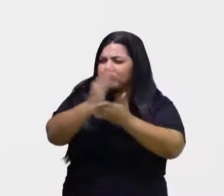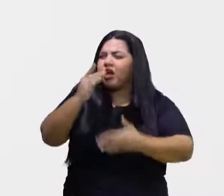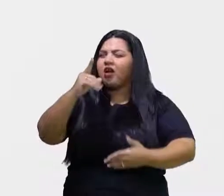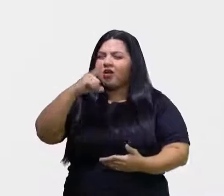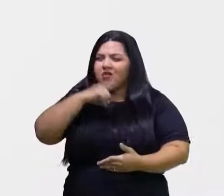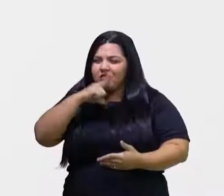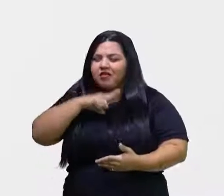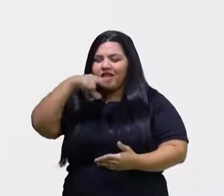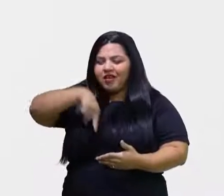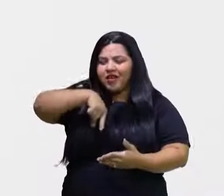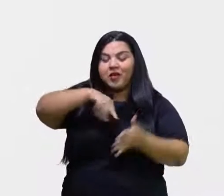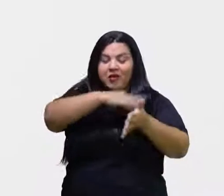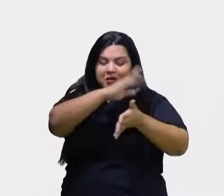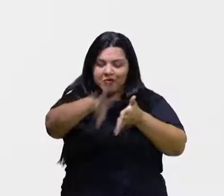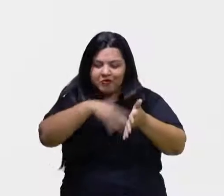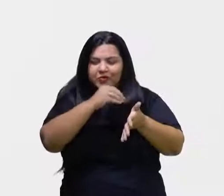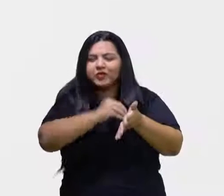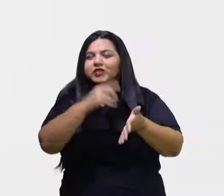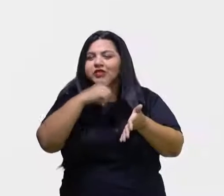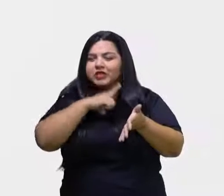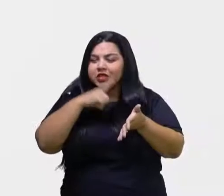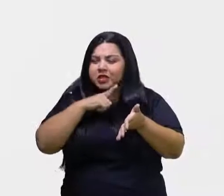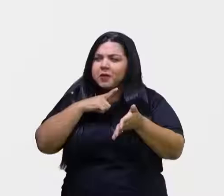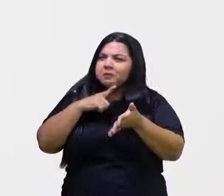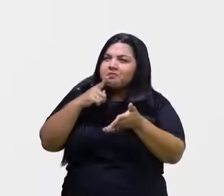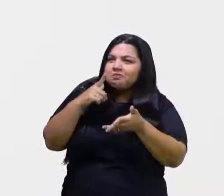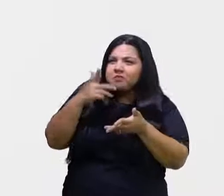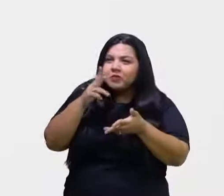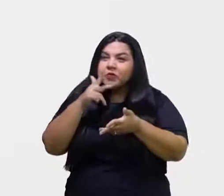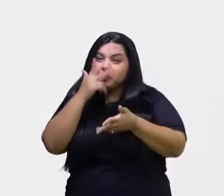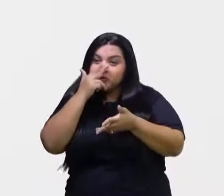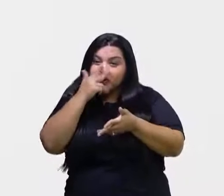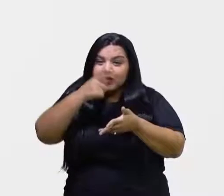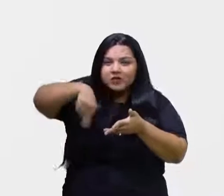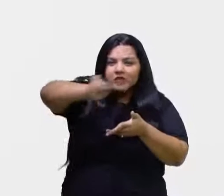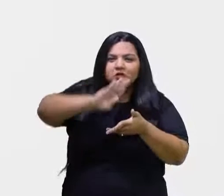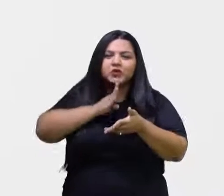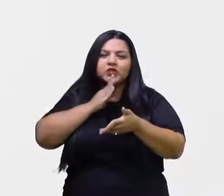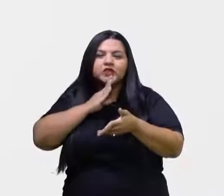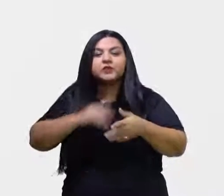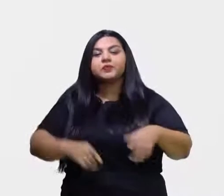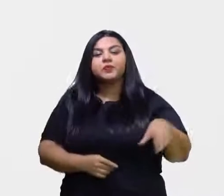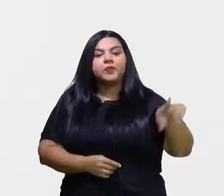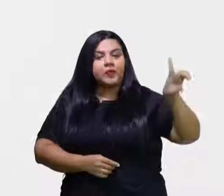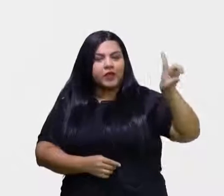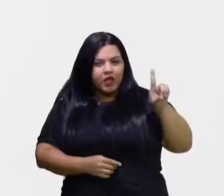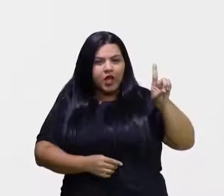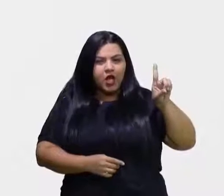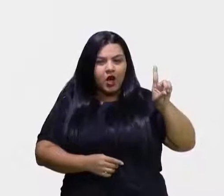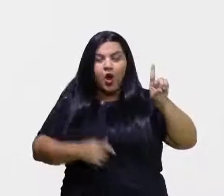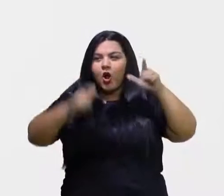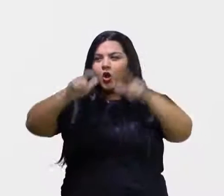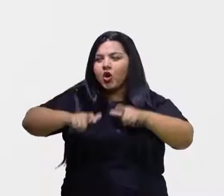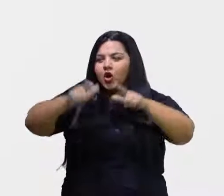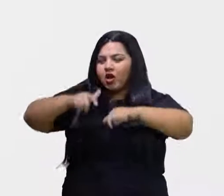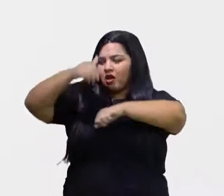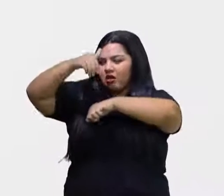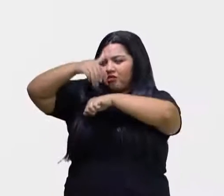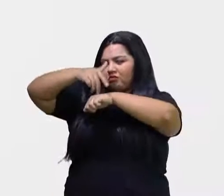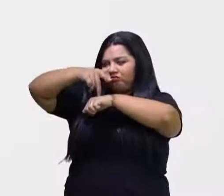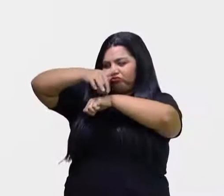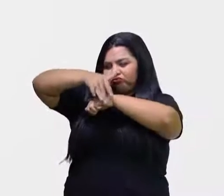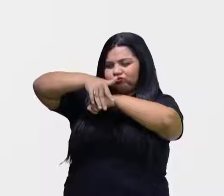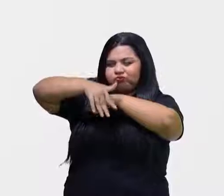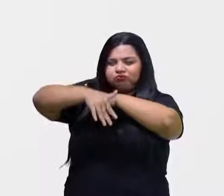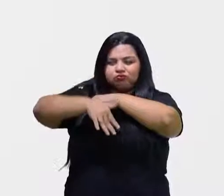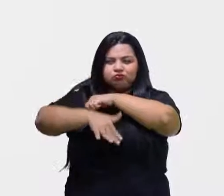nossa região e que já são próximos da realidade de vocês. Letra D, olha só, um local com cachoeiras e quedas